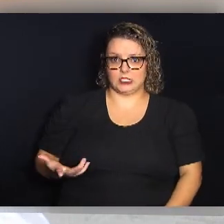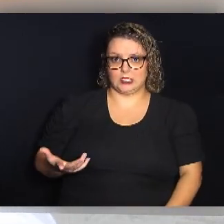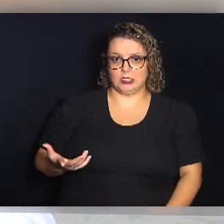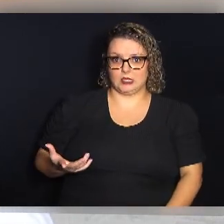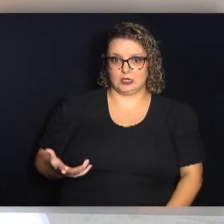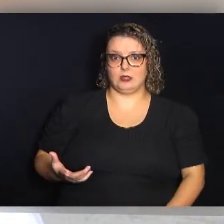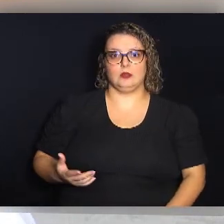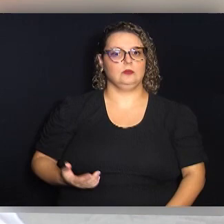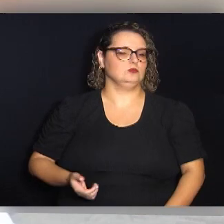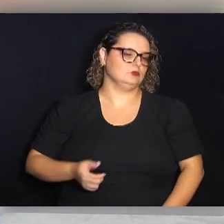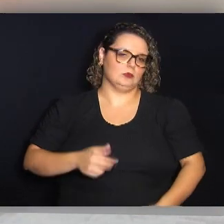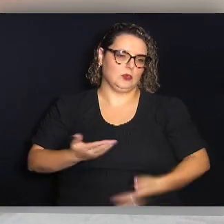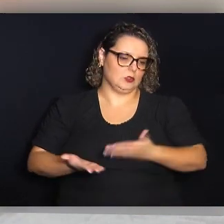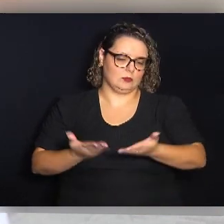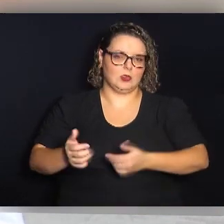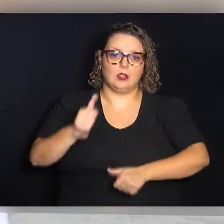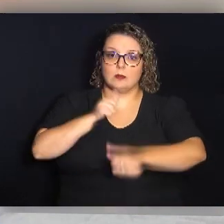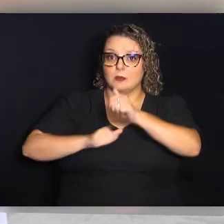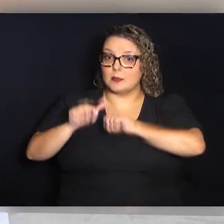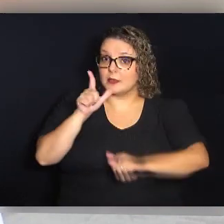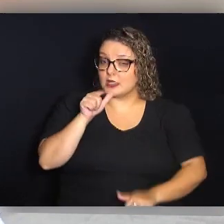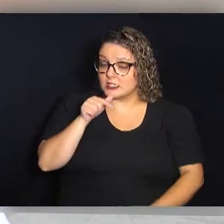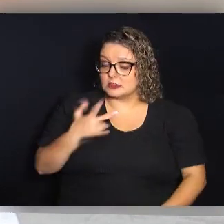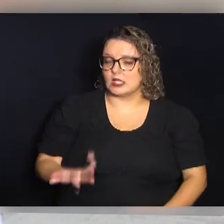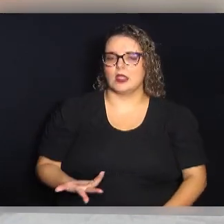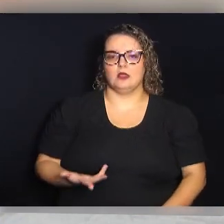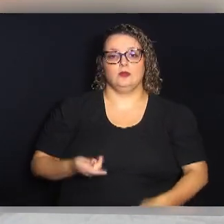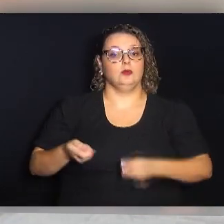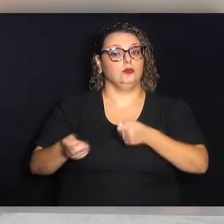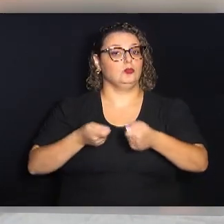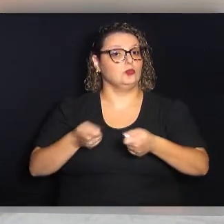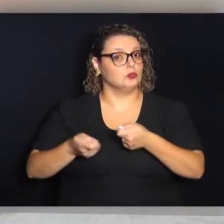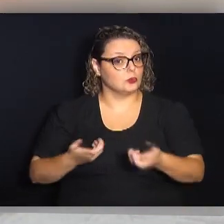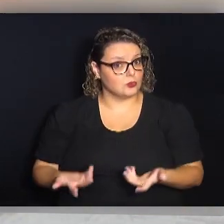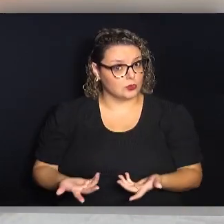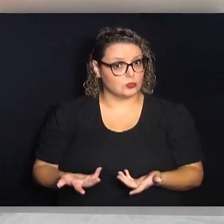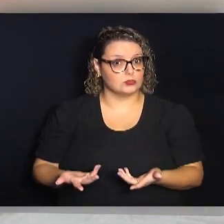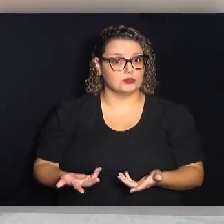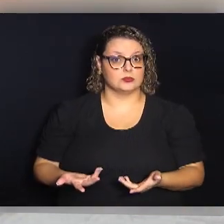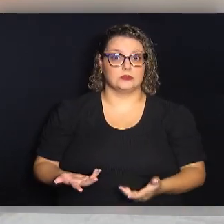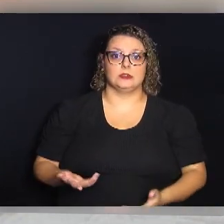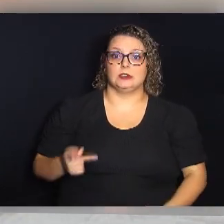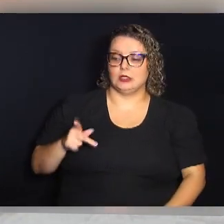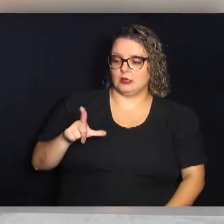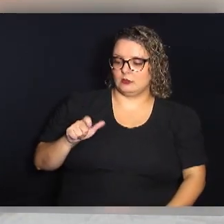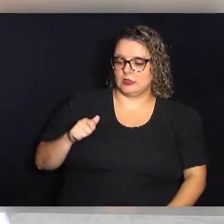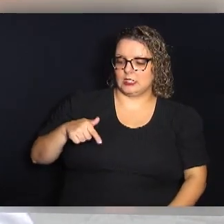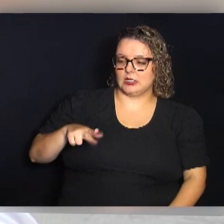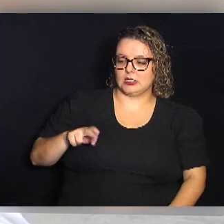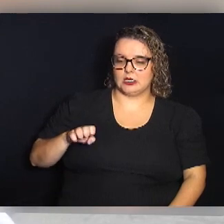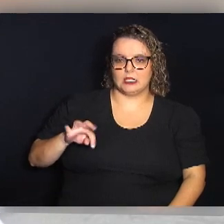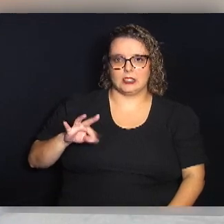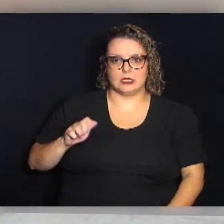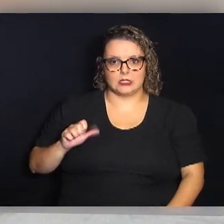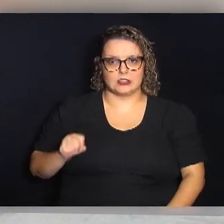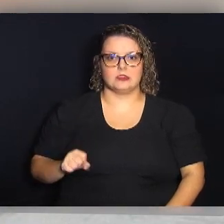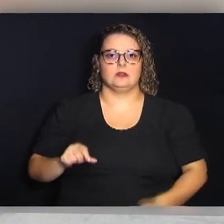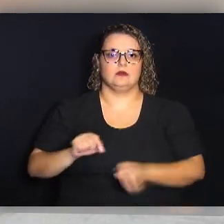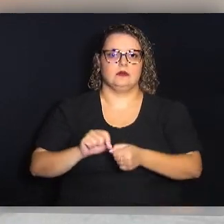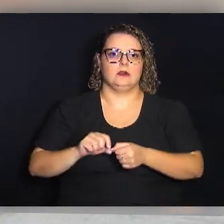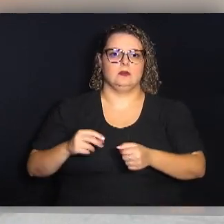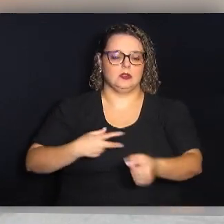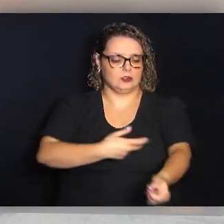tratamento né hoje a hidratação um controle né da da da das suas plaquetas ou seja se faz um